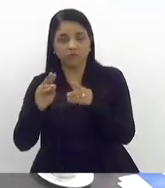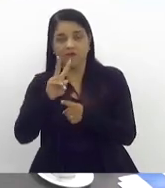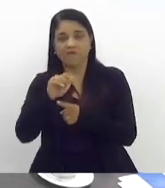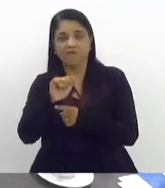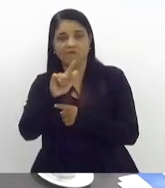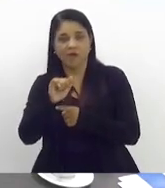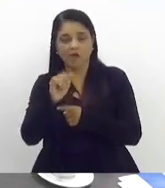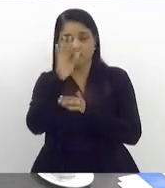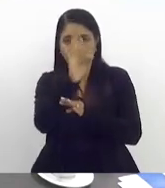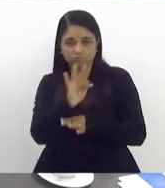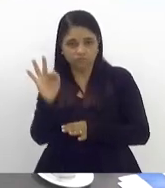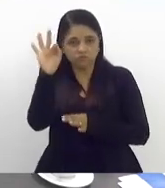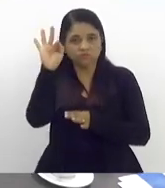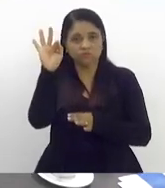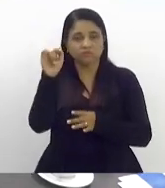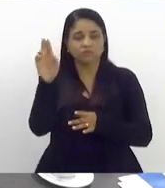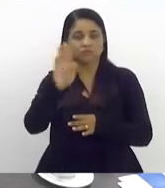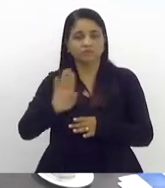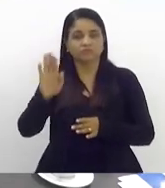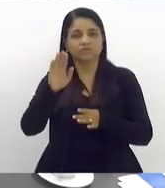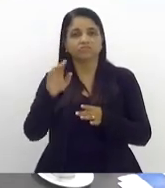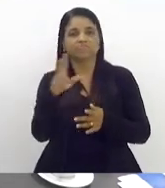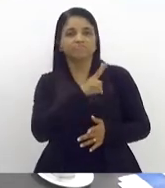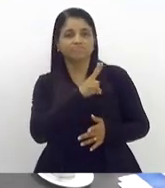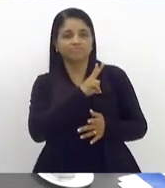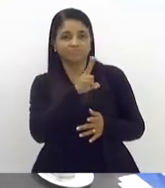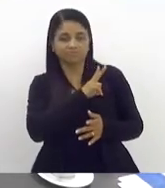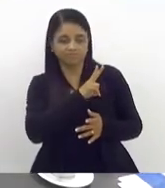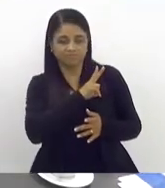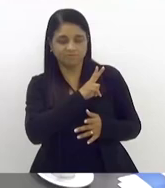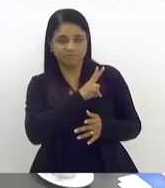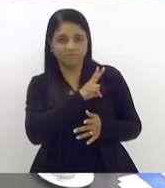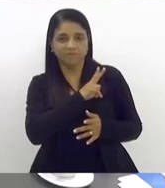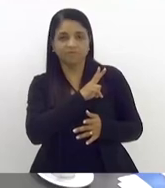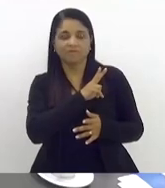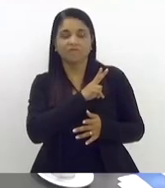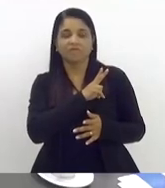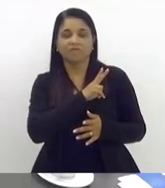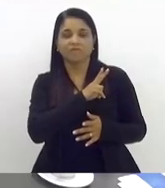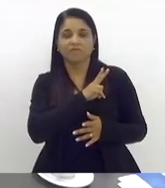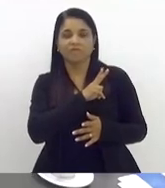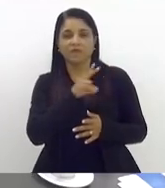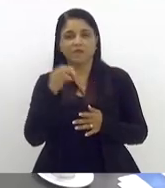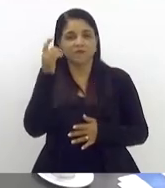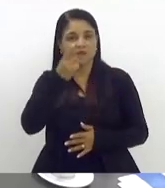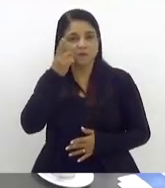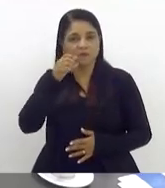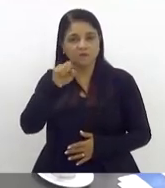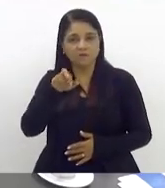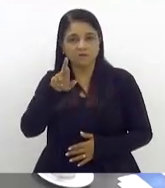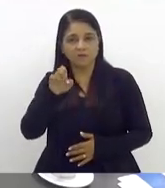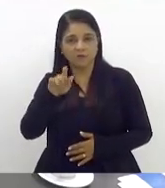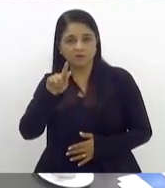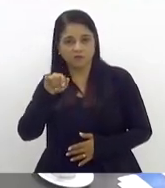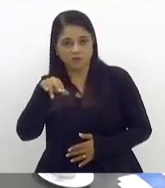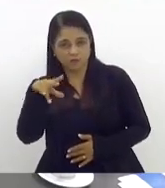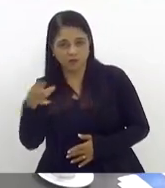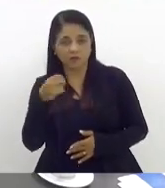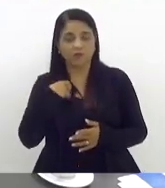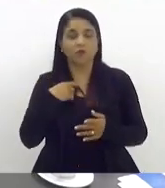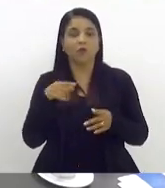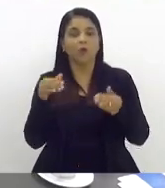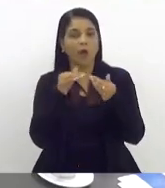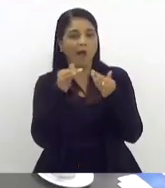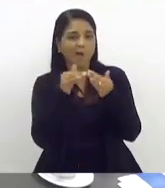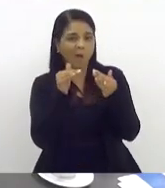ensino superior às instituições privadas na forma que menciona, como bem disse o deputado doutor Serginho, fruto de um acordo entabulado por